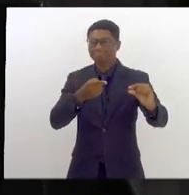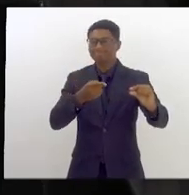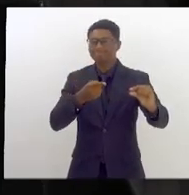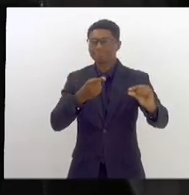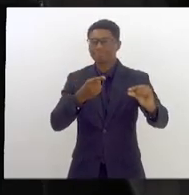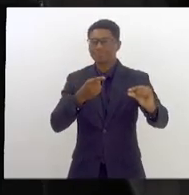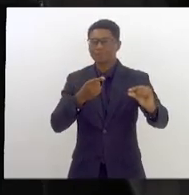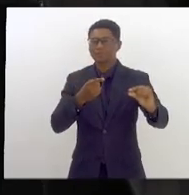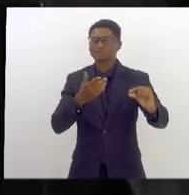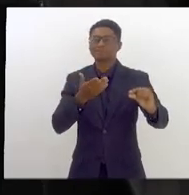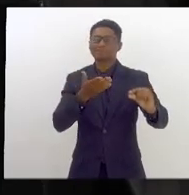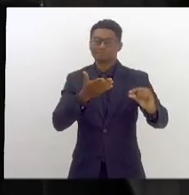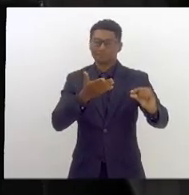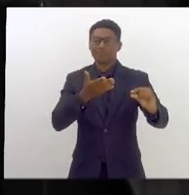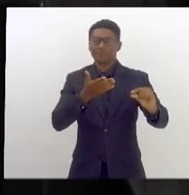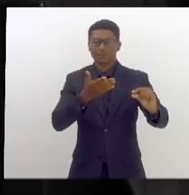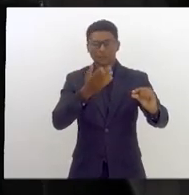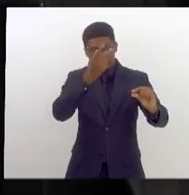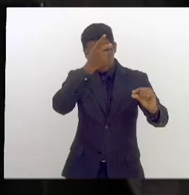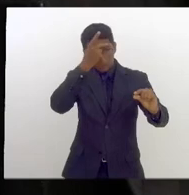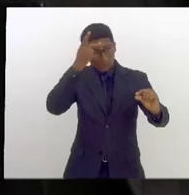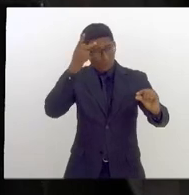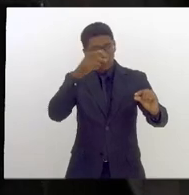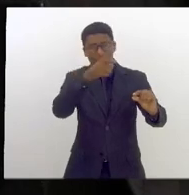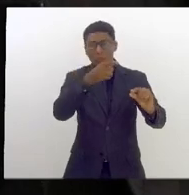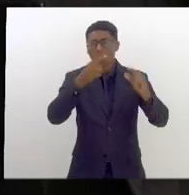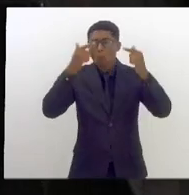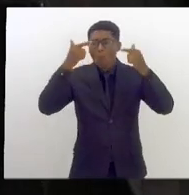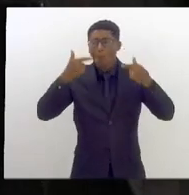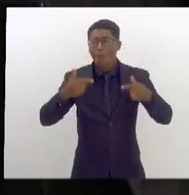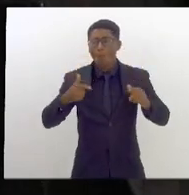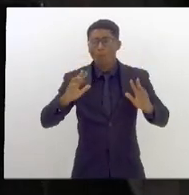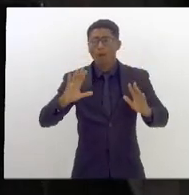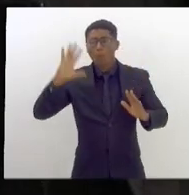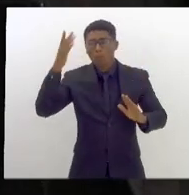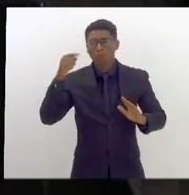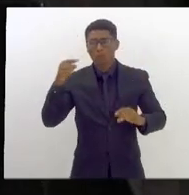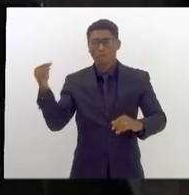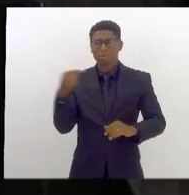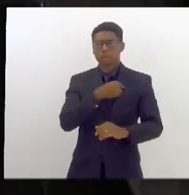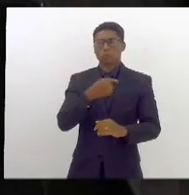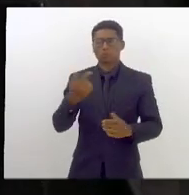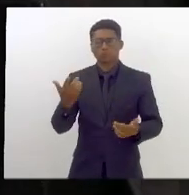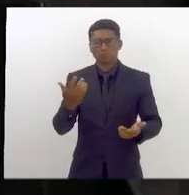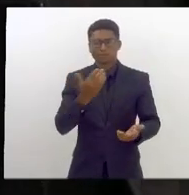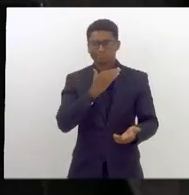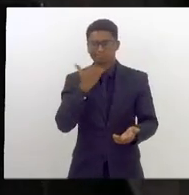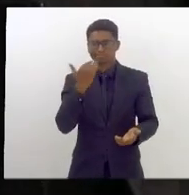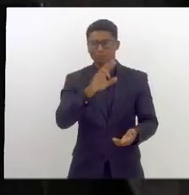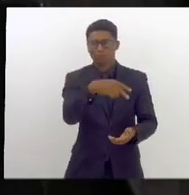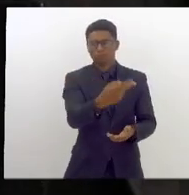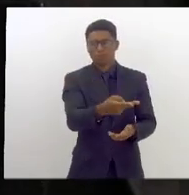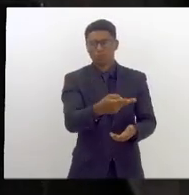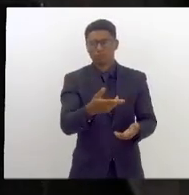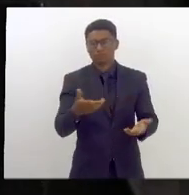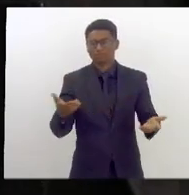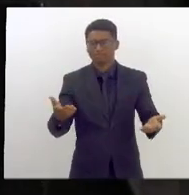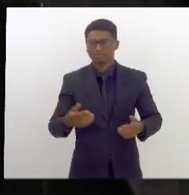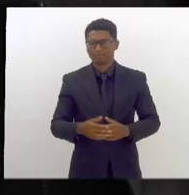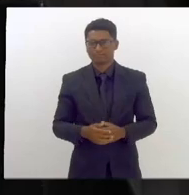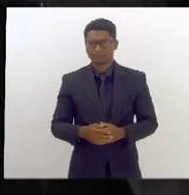vezes acha um inocente Então queria abrir com esses comentários